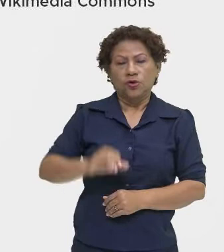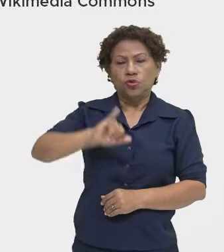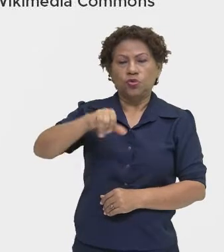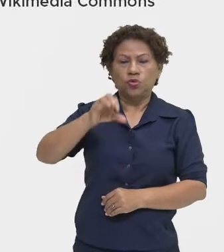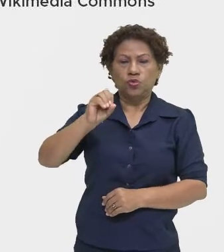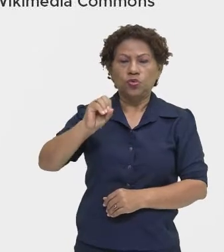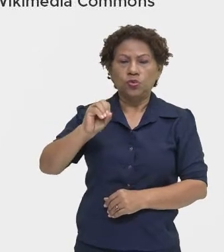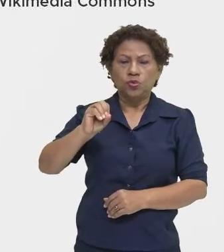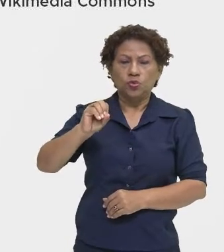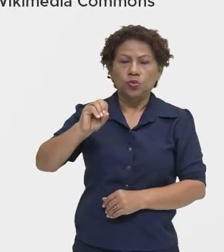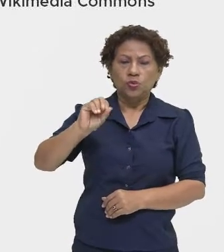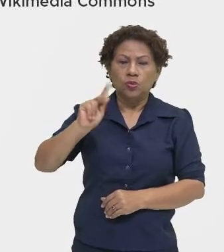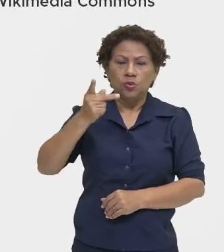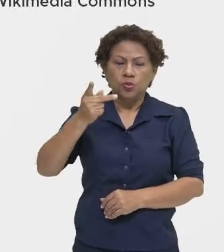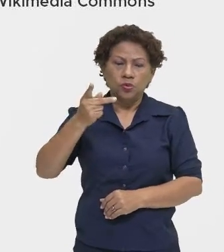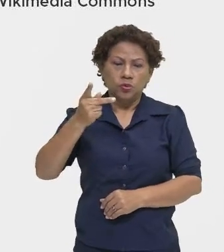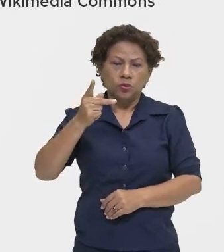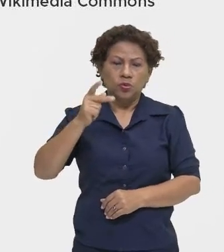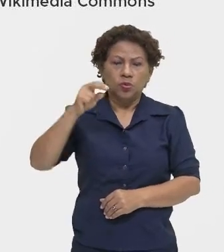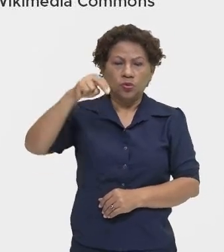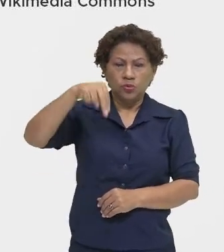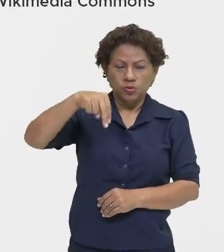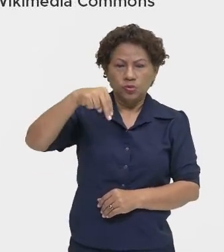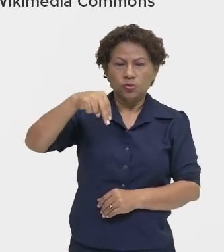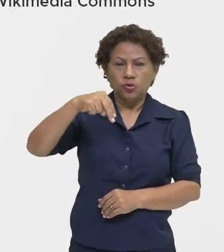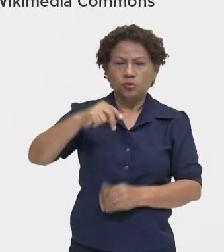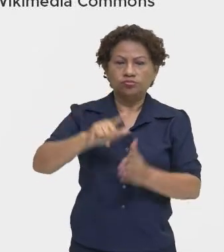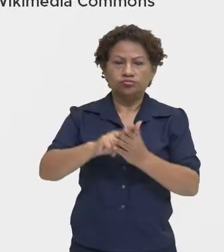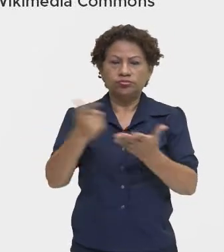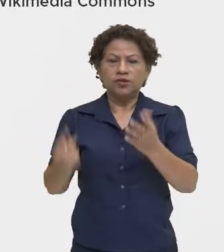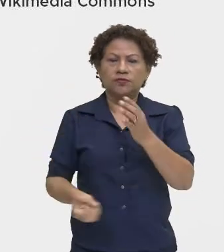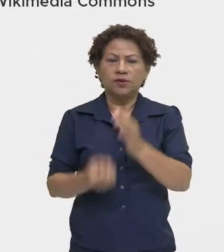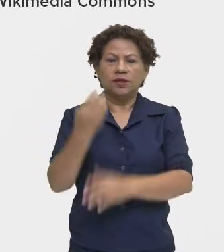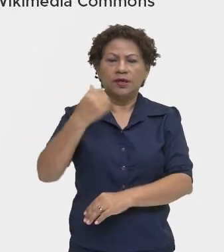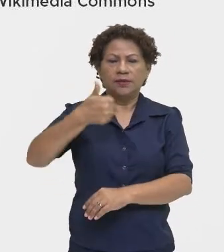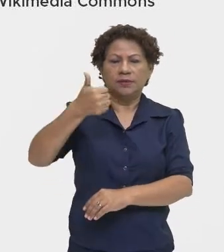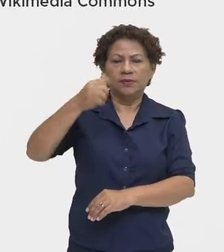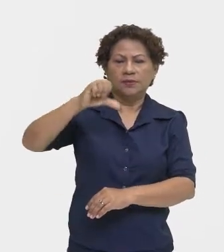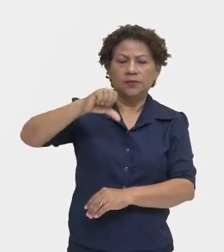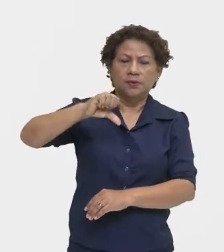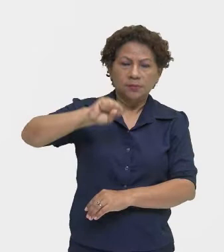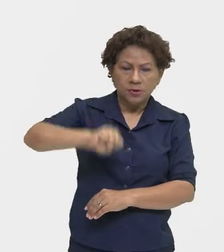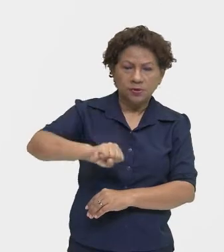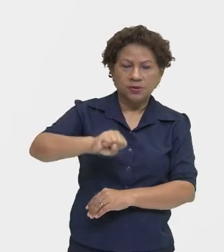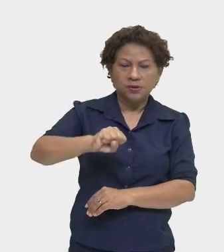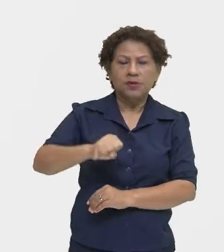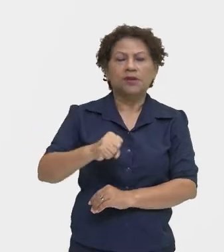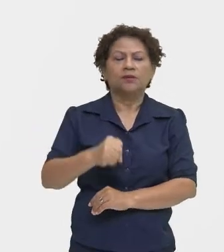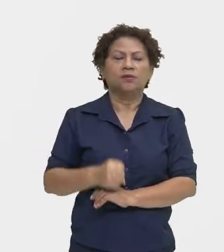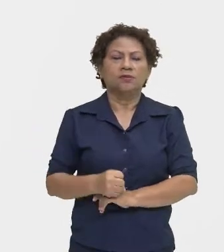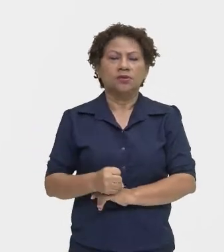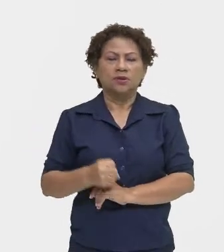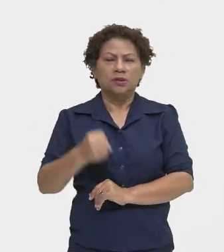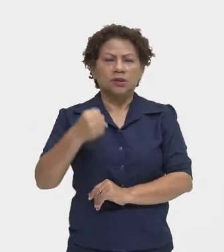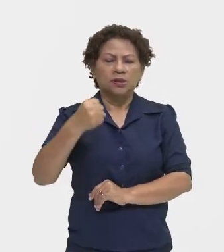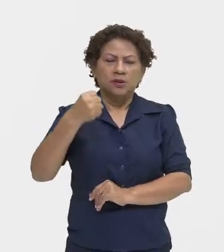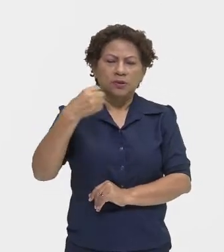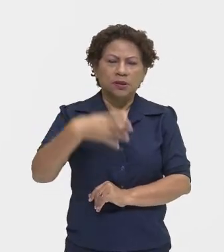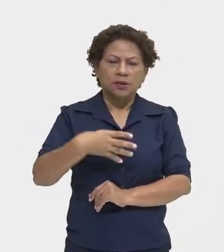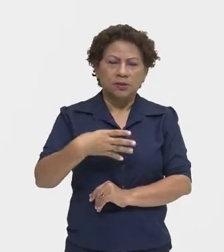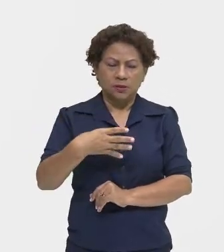revista chamada Athenaeus, né? Então, a proposta de Thomas consiste em,